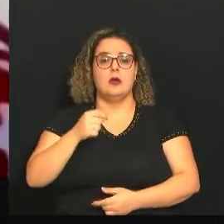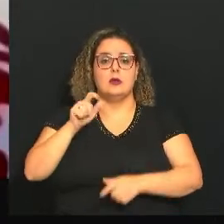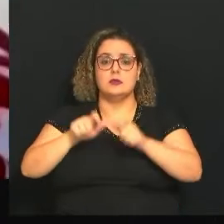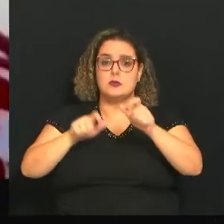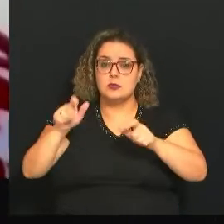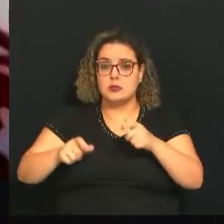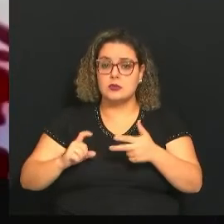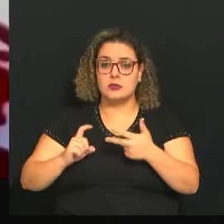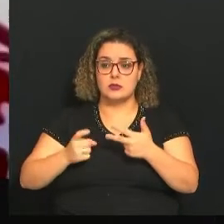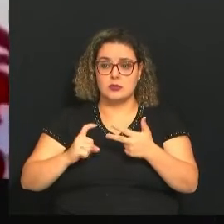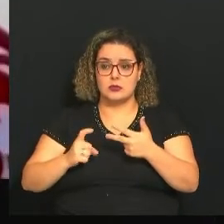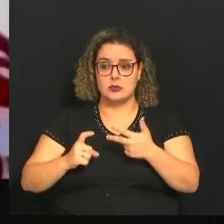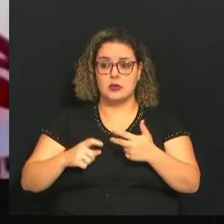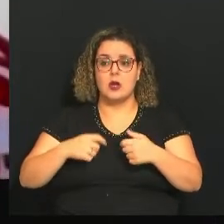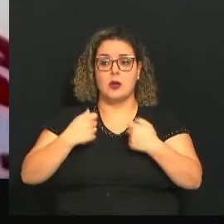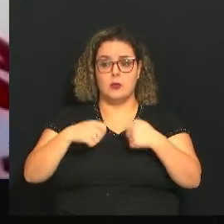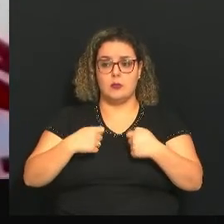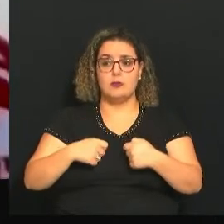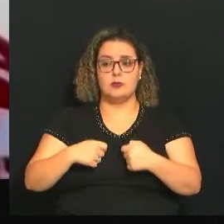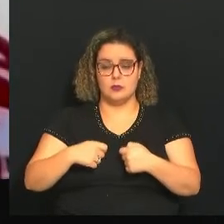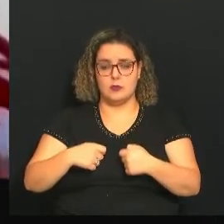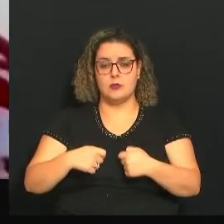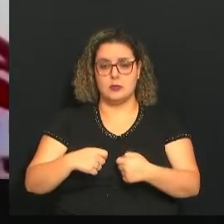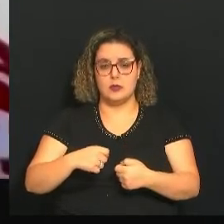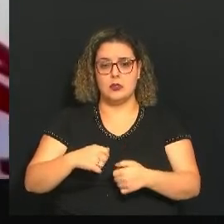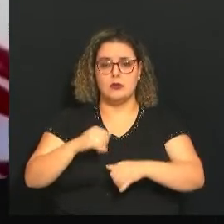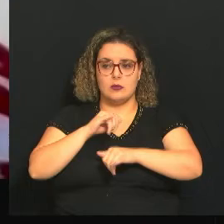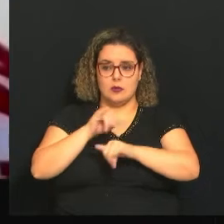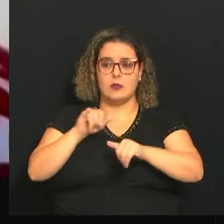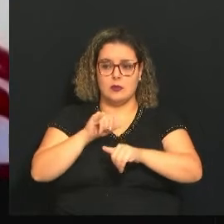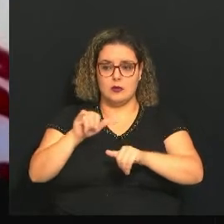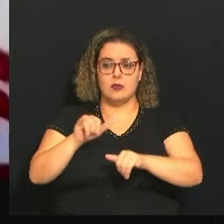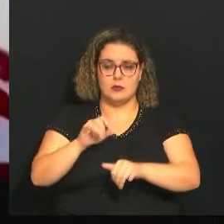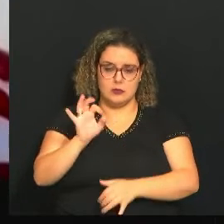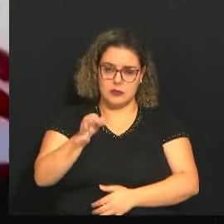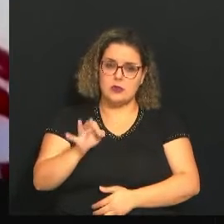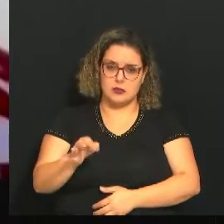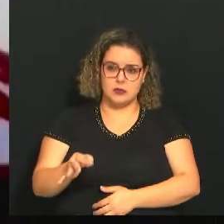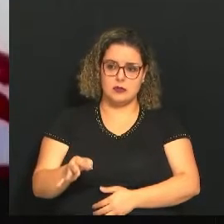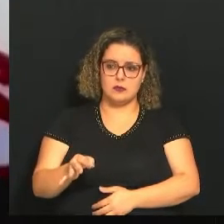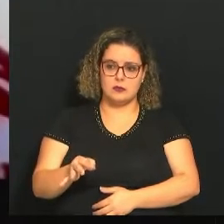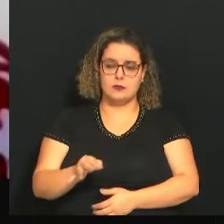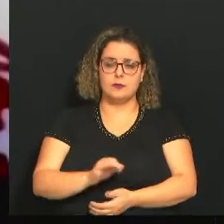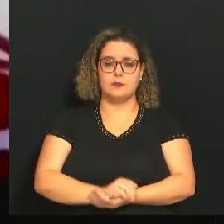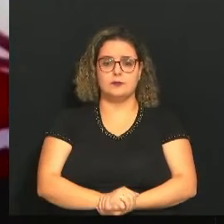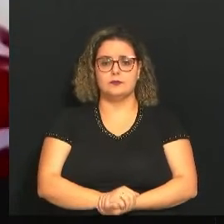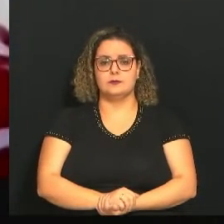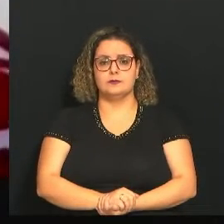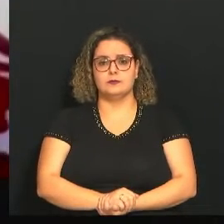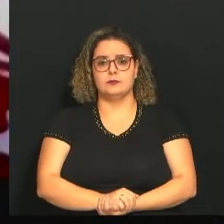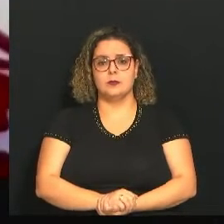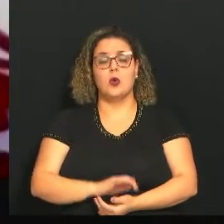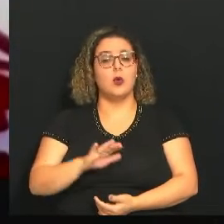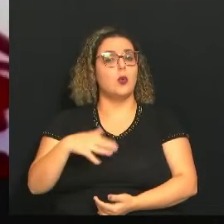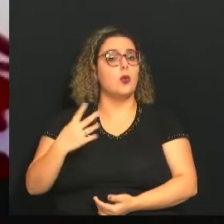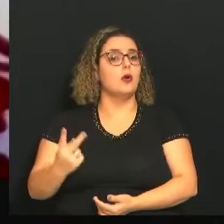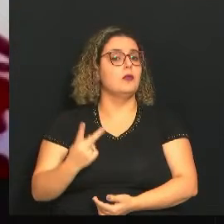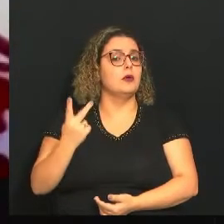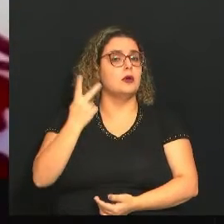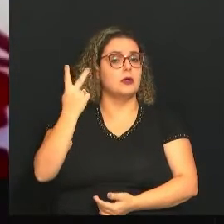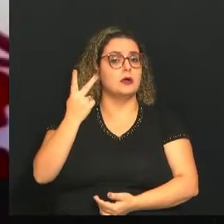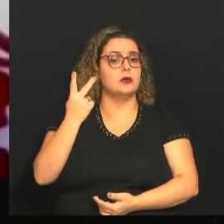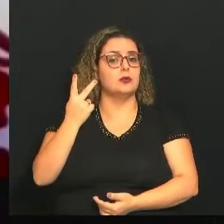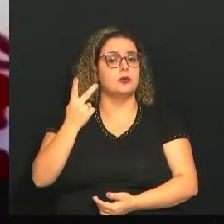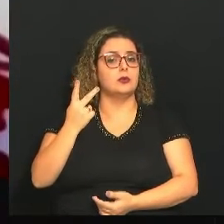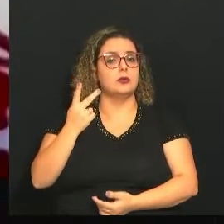executivo, tinha esse dado com toda certeza, né? Qual seria o valor de fato da